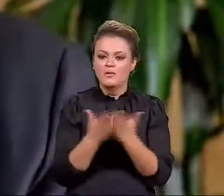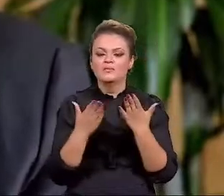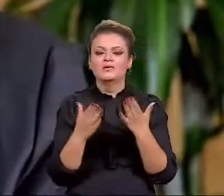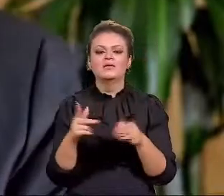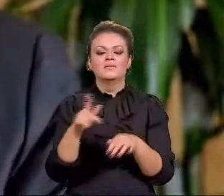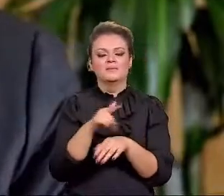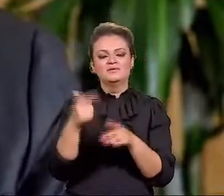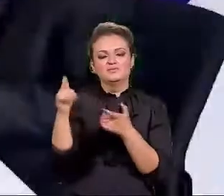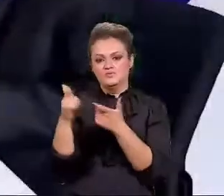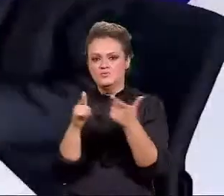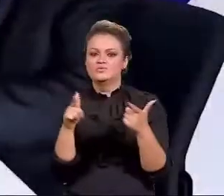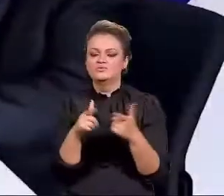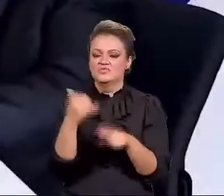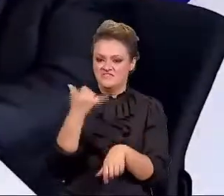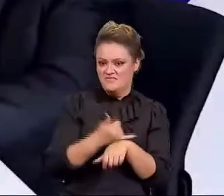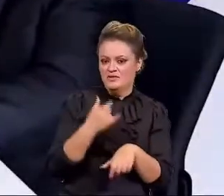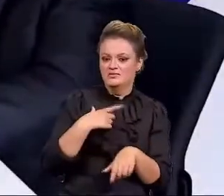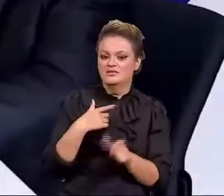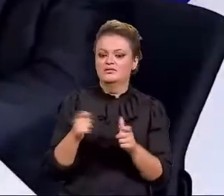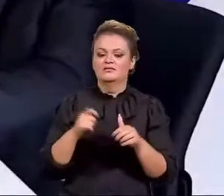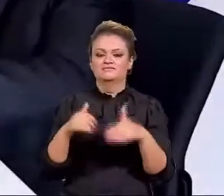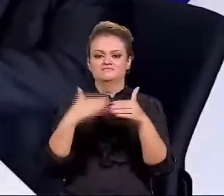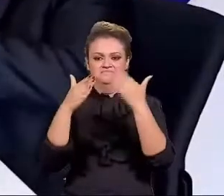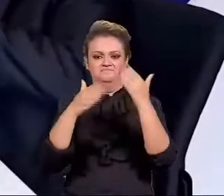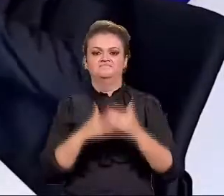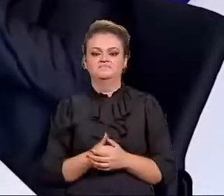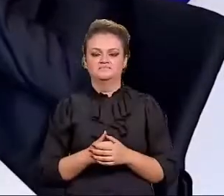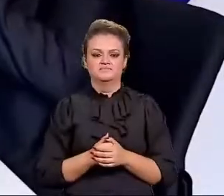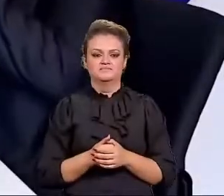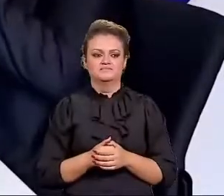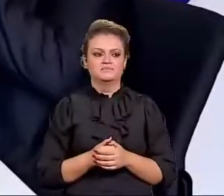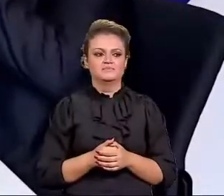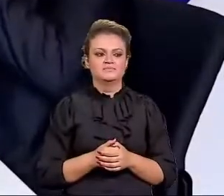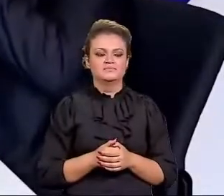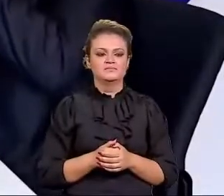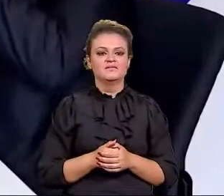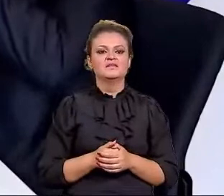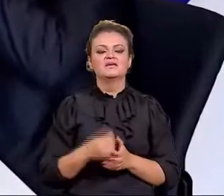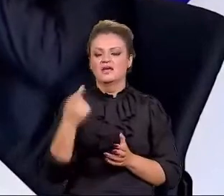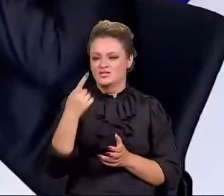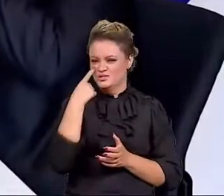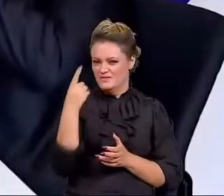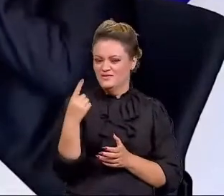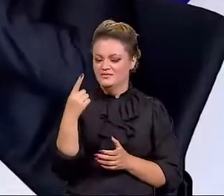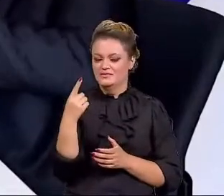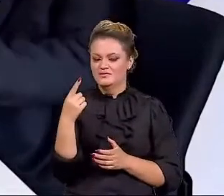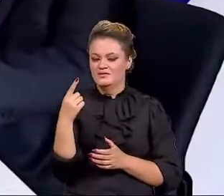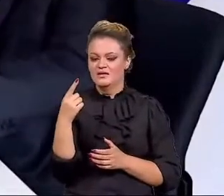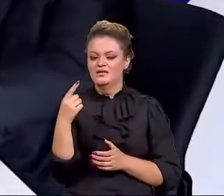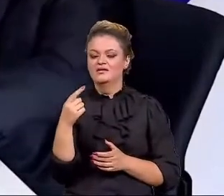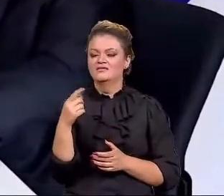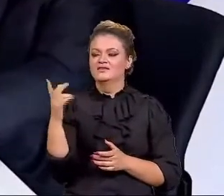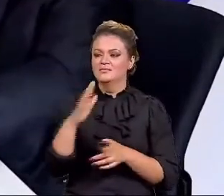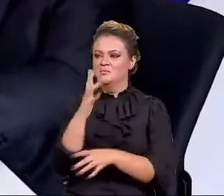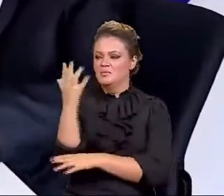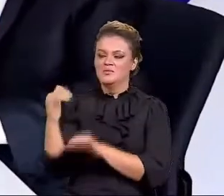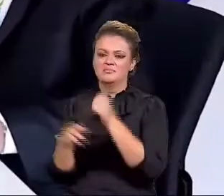desenvolver. Bom, isso, de certa maneira, a gente está vendo no meio ambiente uma certa enrolação. E vamos um pouquinho para o Brasil, porque ontem